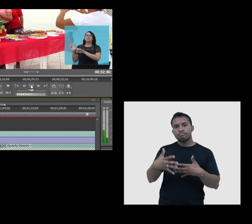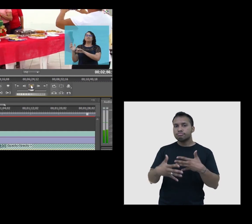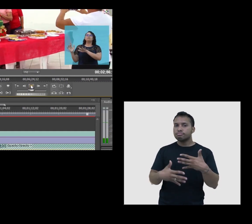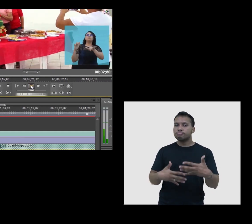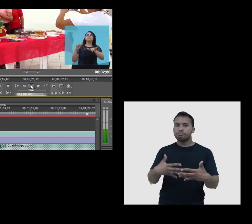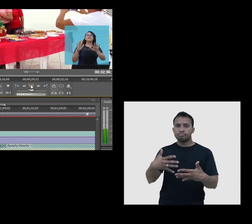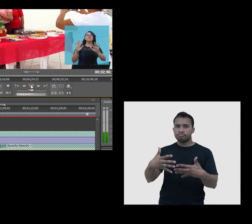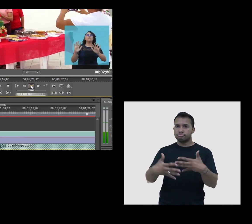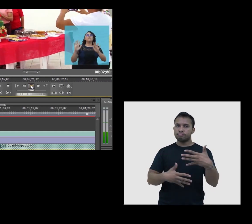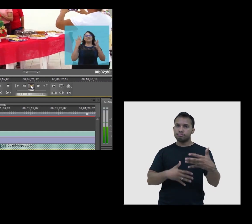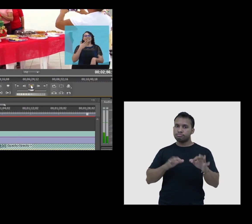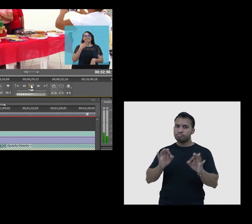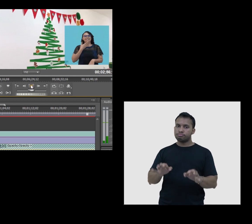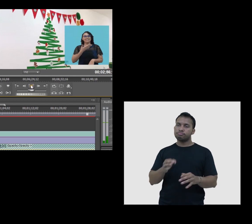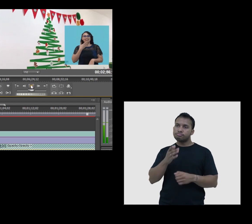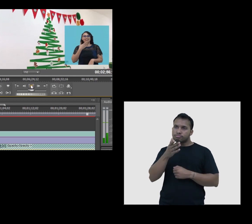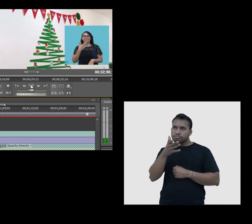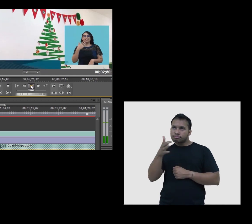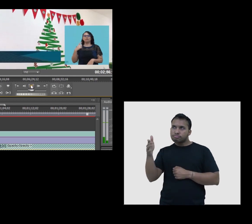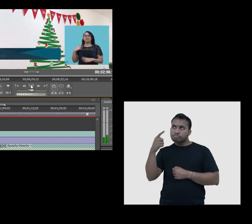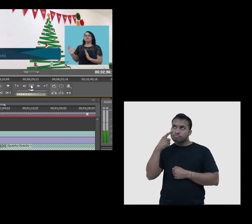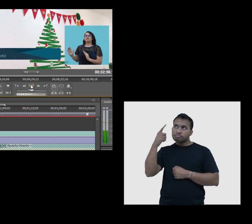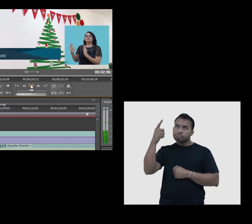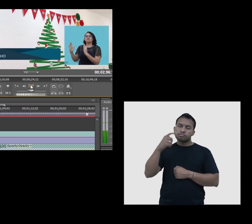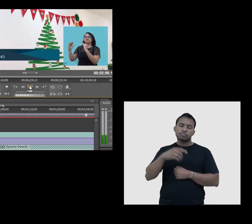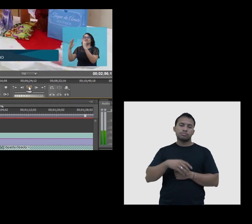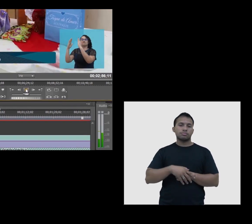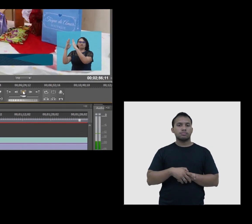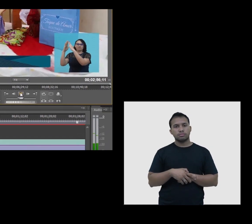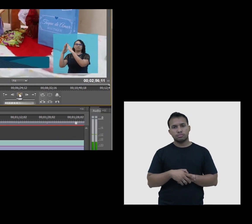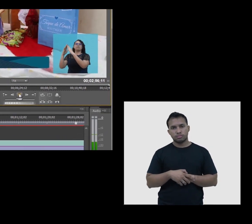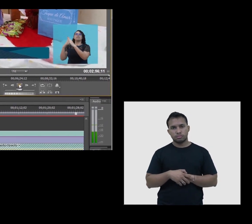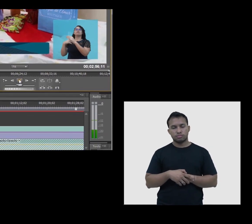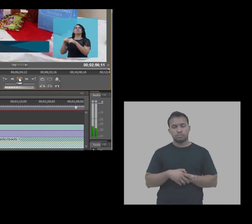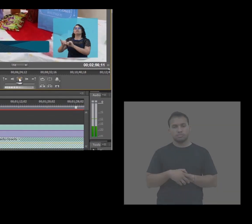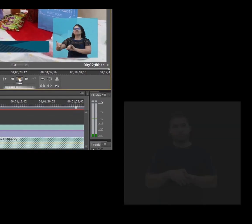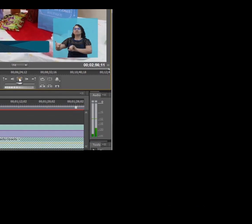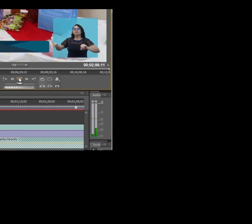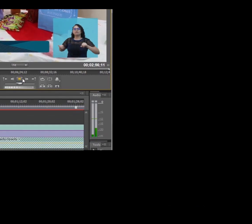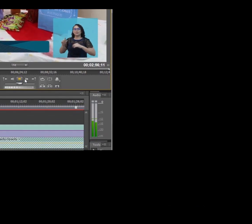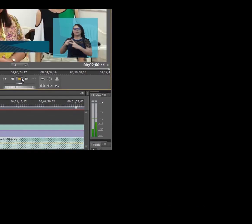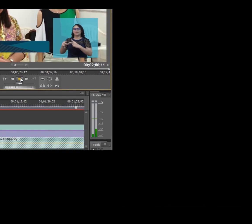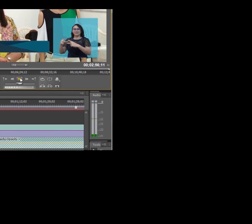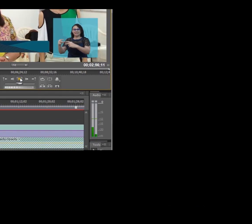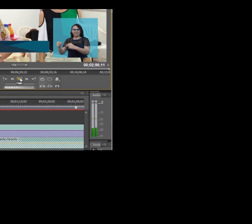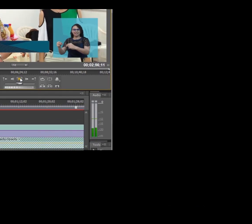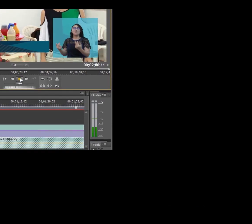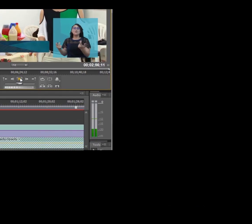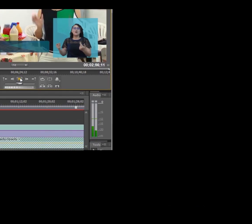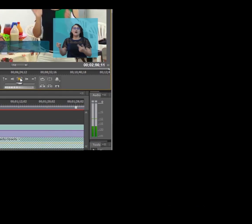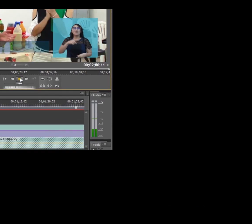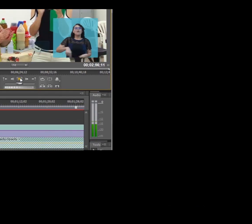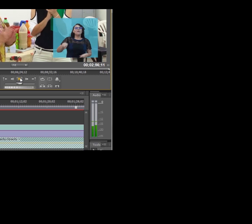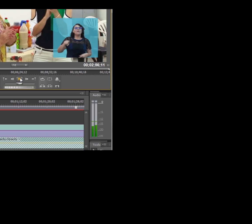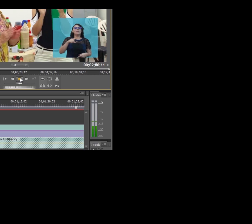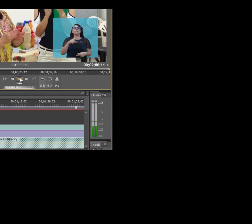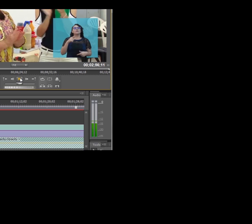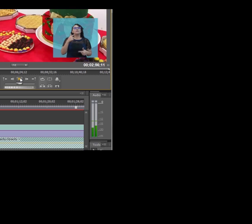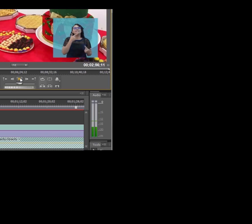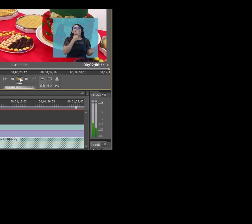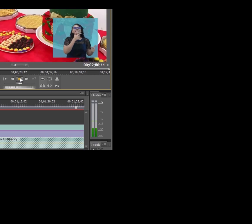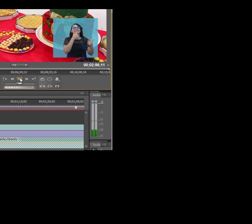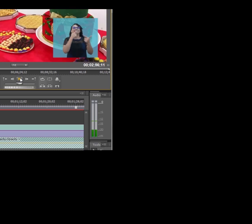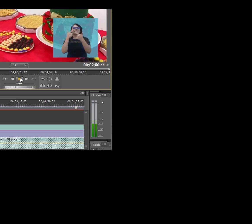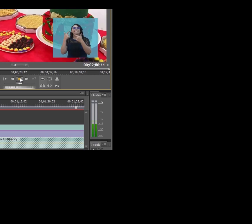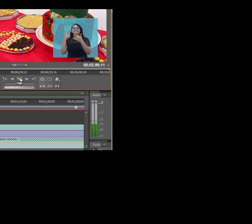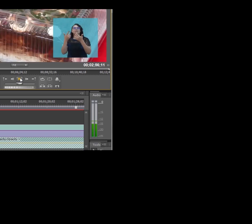iniciando a sinalização dele exatamente aqui no início do vídeo, né? Velhos amigos de trabalho reunidos numa bela